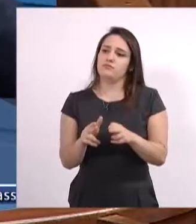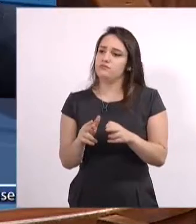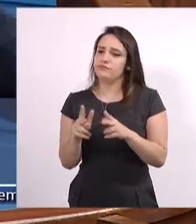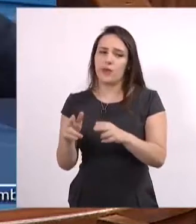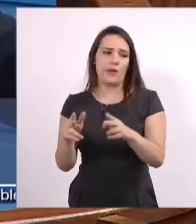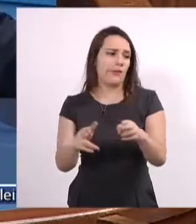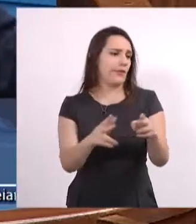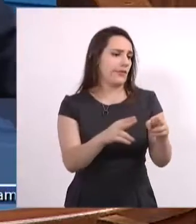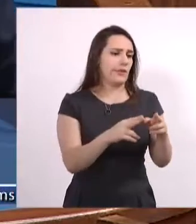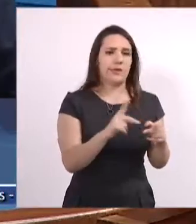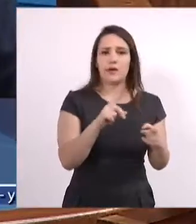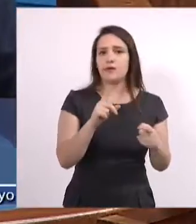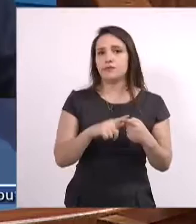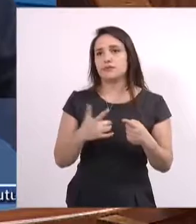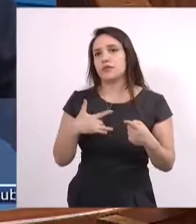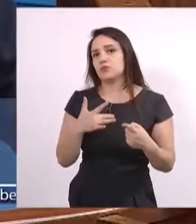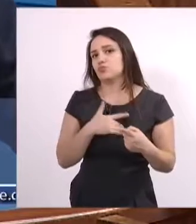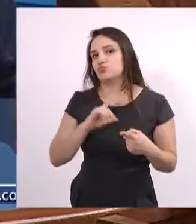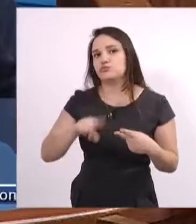É saúde,